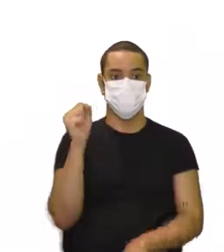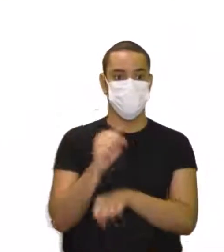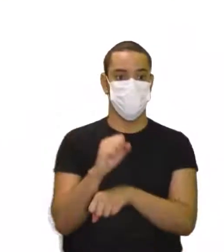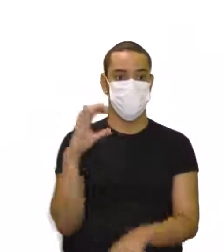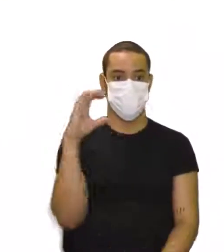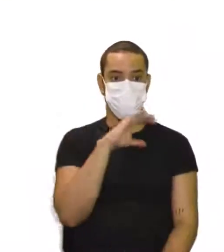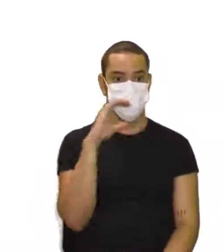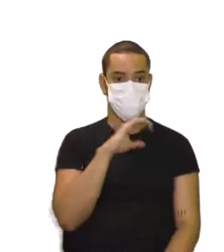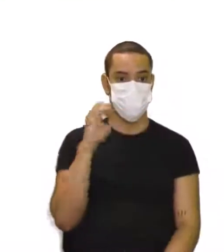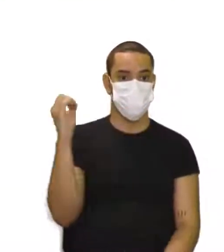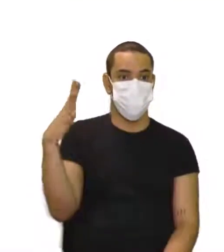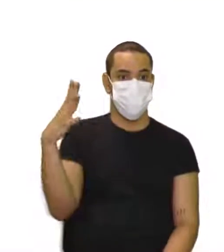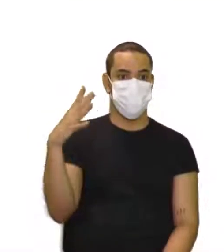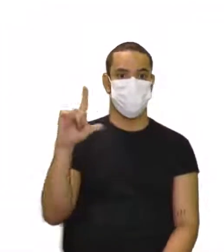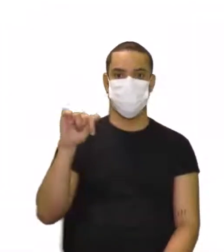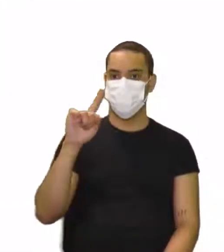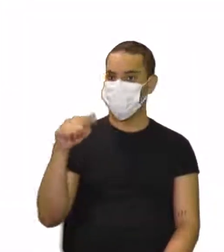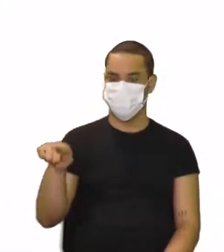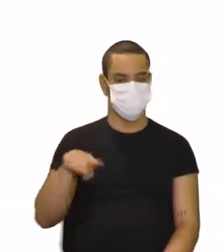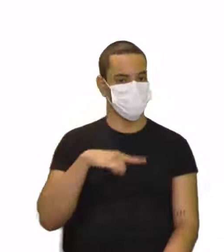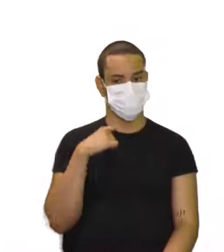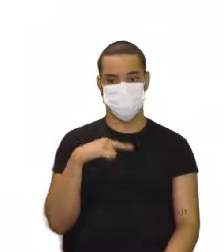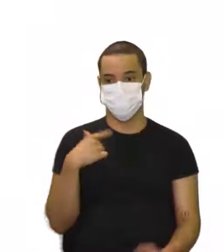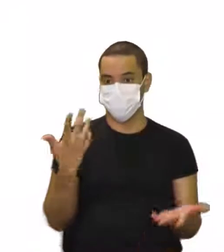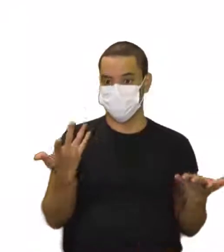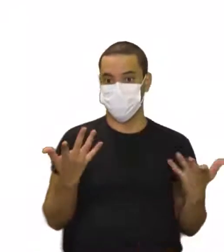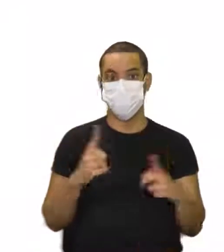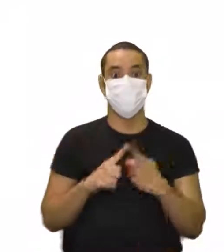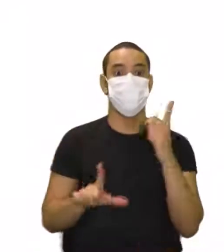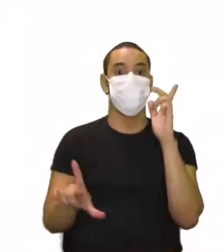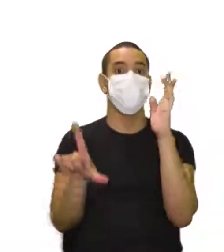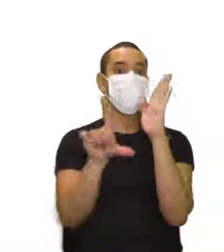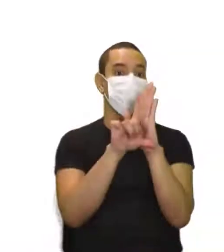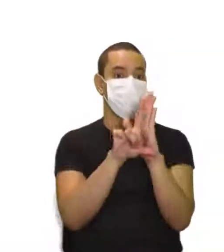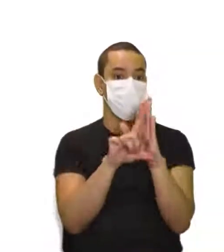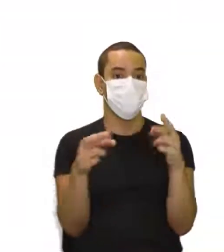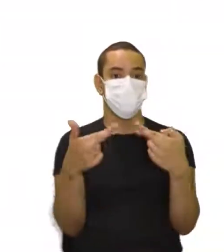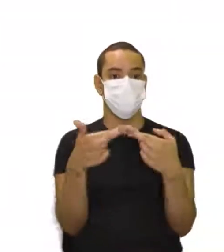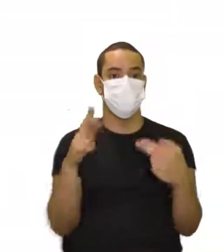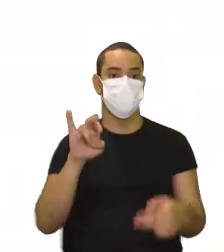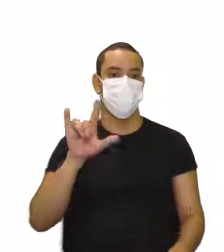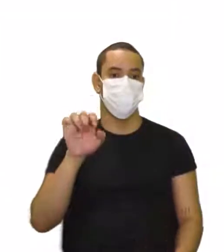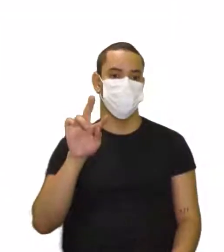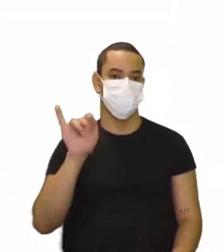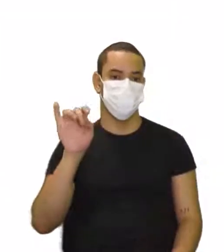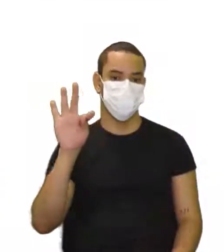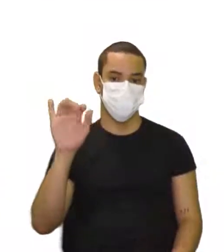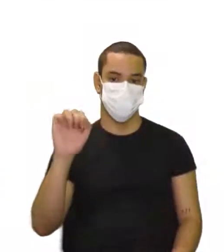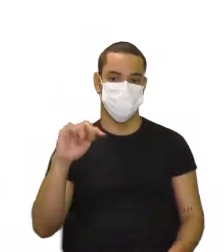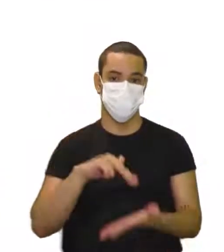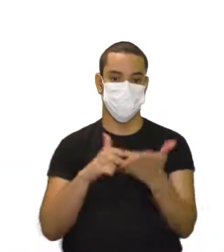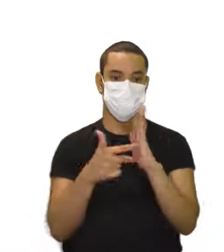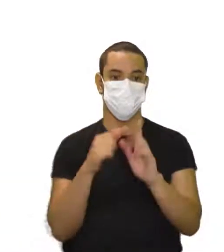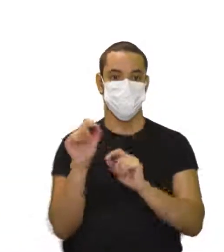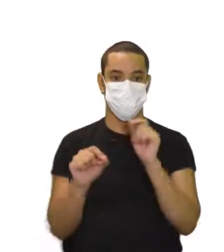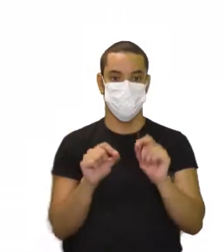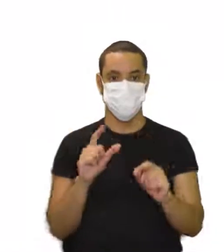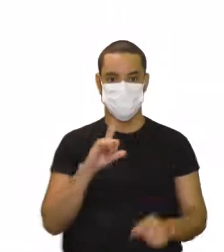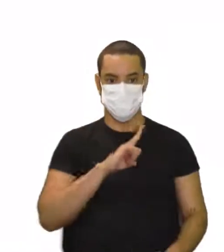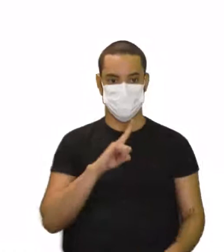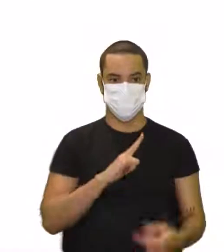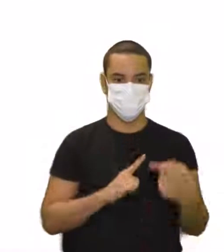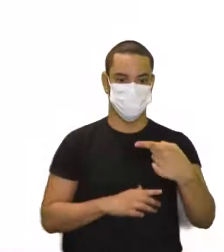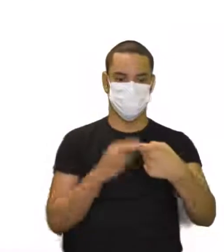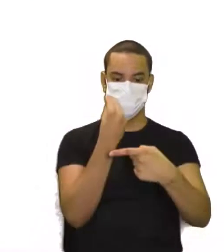luz, beleza? Agora, pela lei relativística, olha o que acontece. Você substitui os valores e quando você chega no